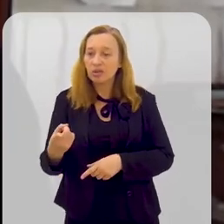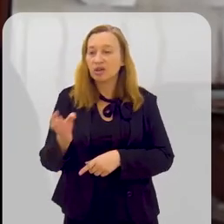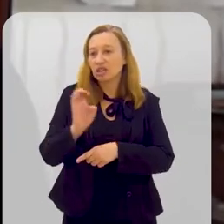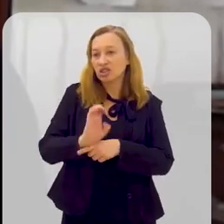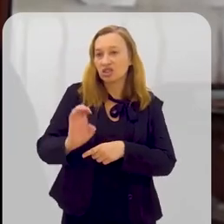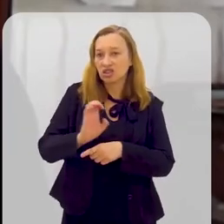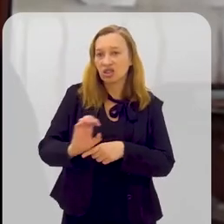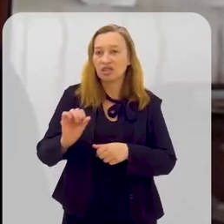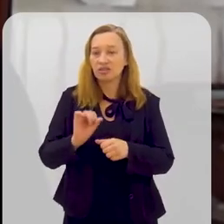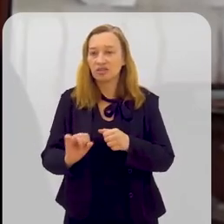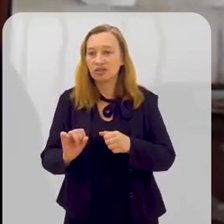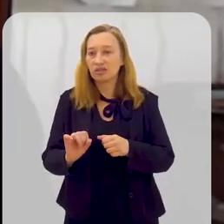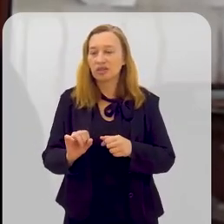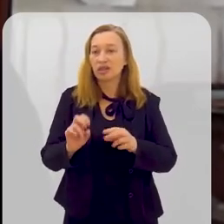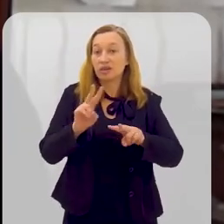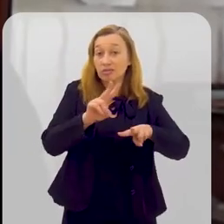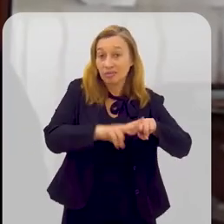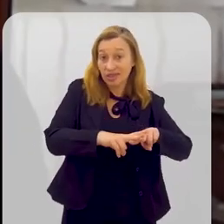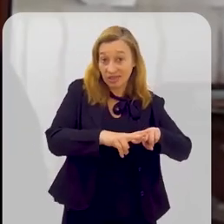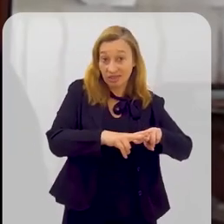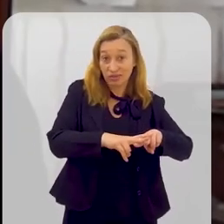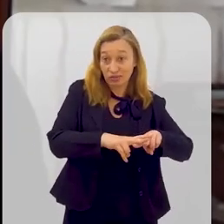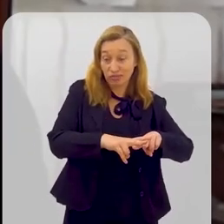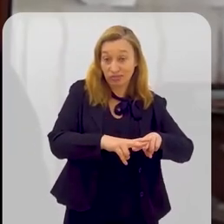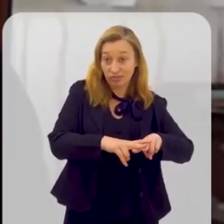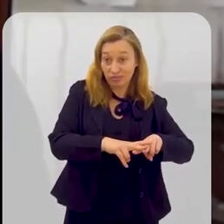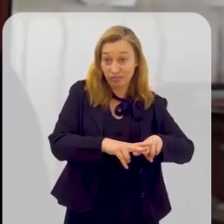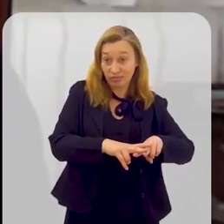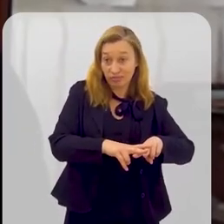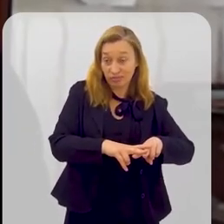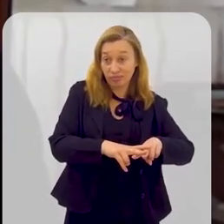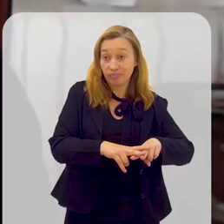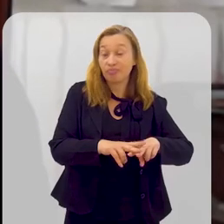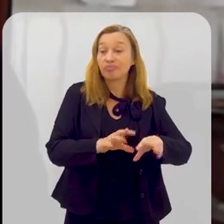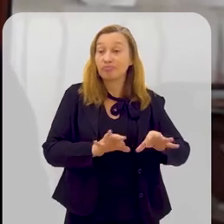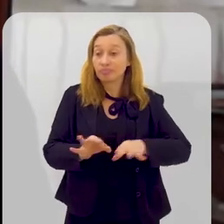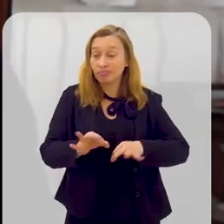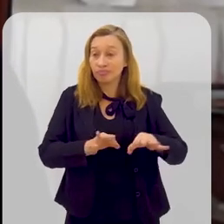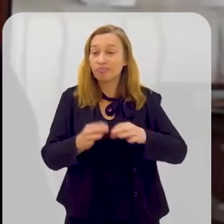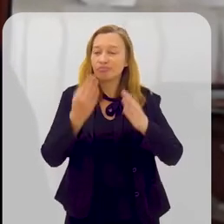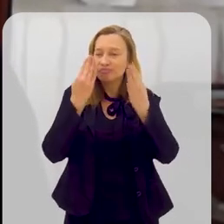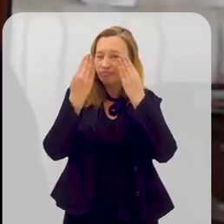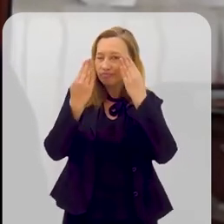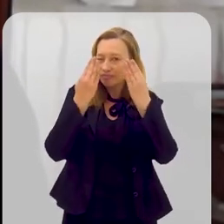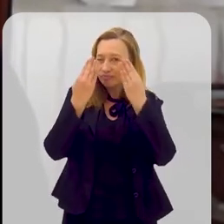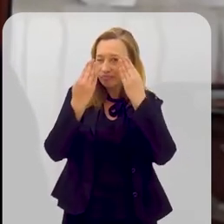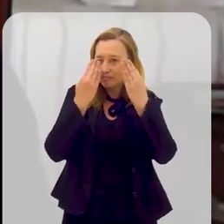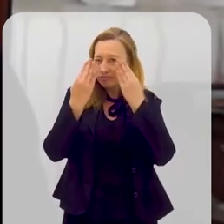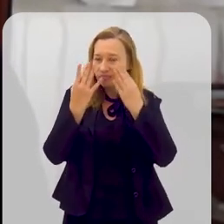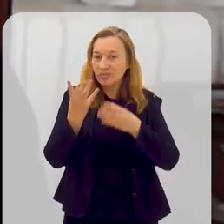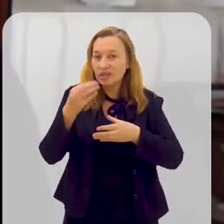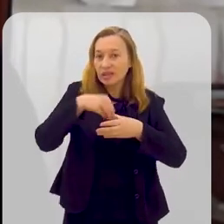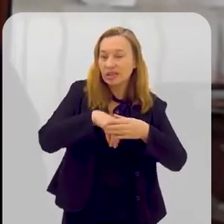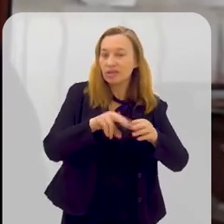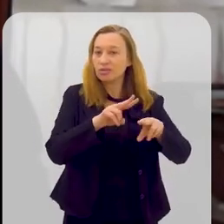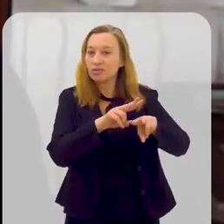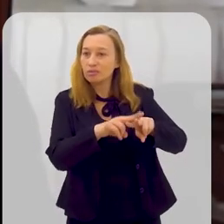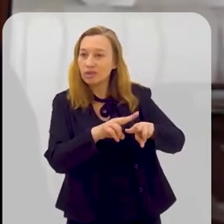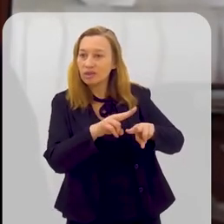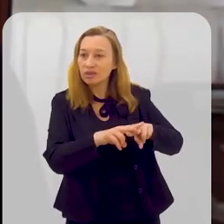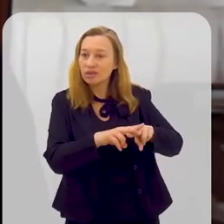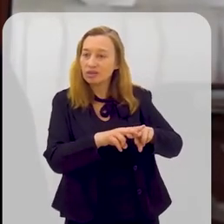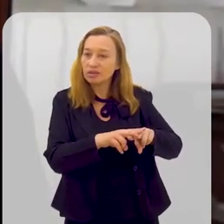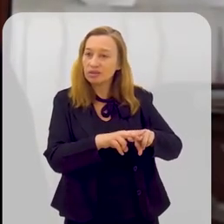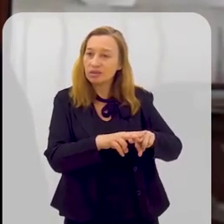eu fui fazer estágio em presídio em presídio eu fazia um programa como psicólogo dentro